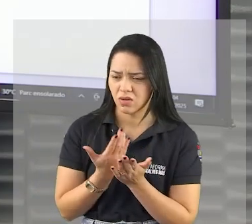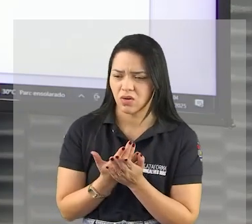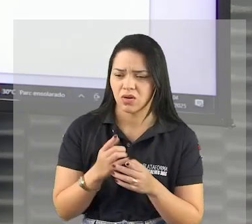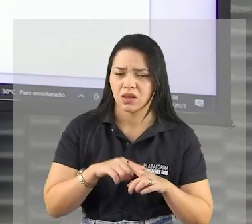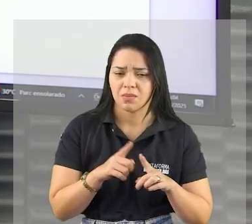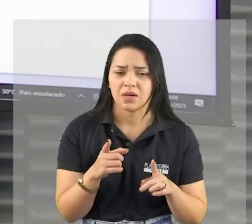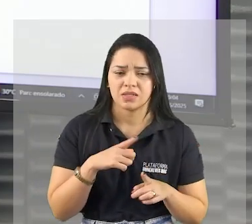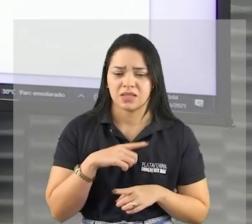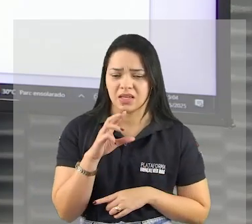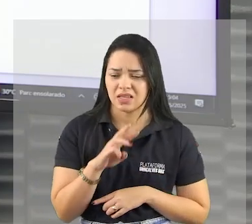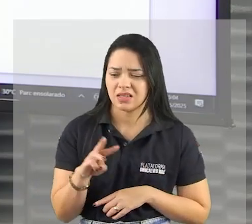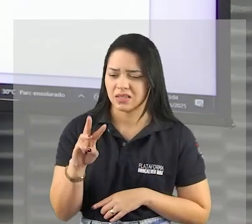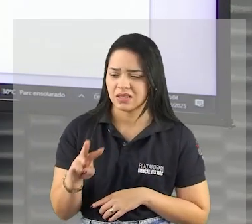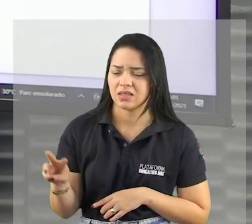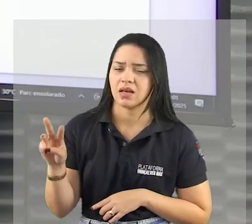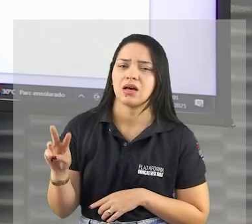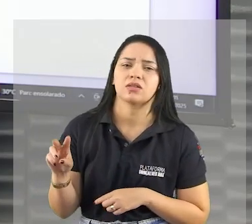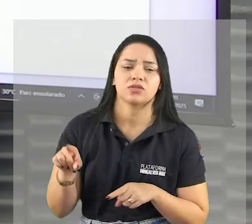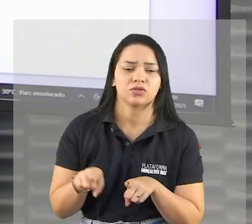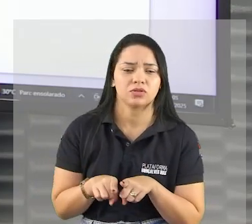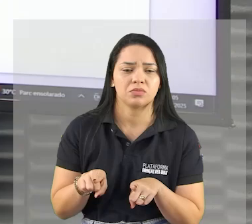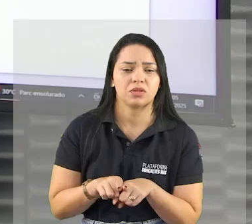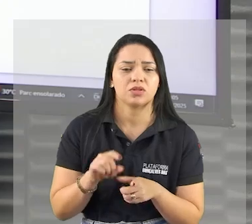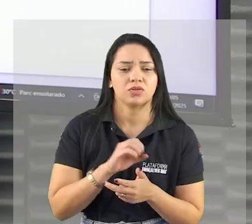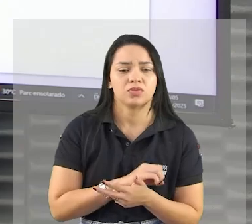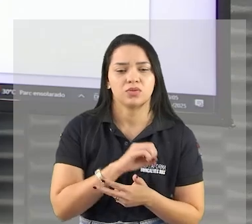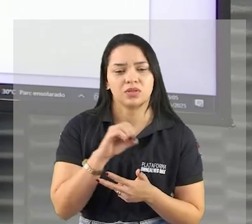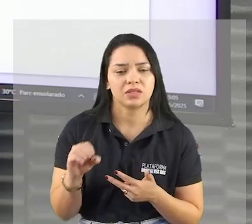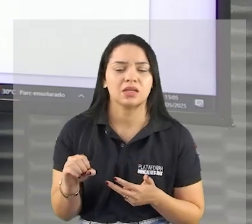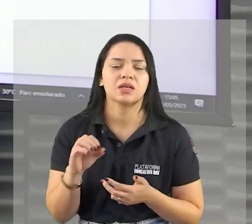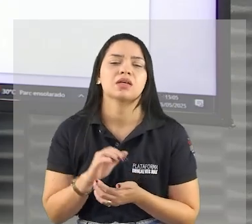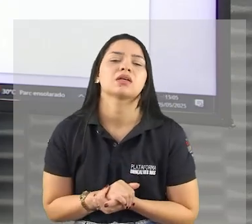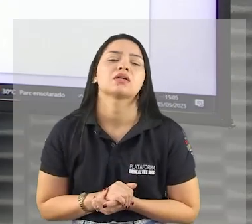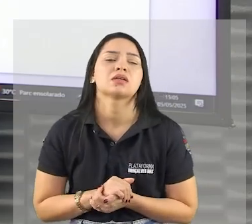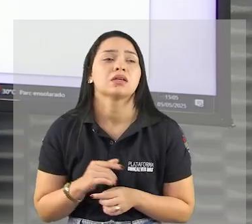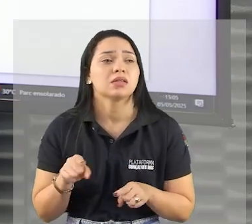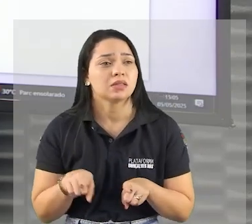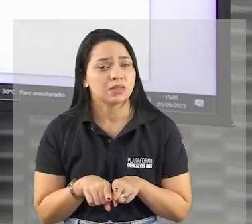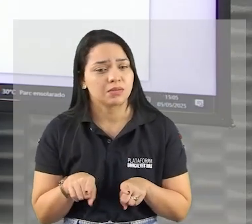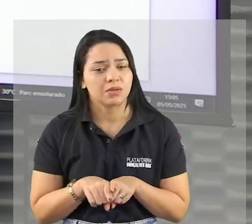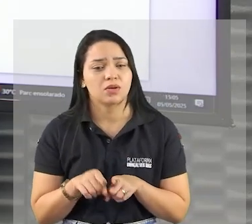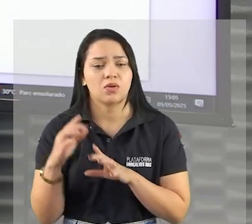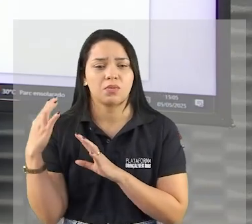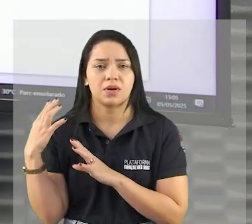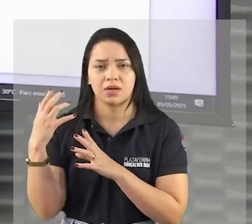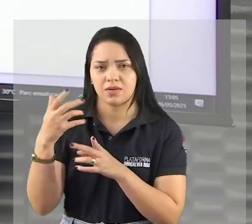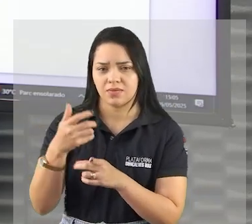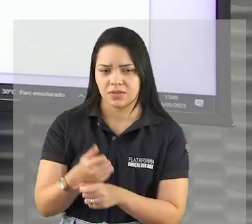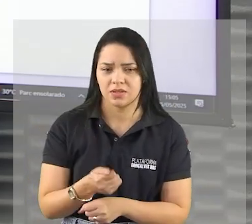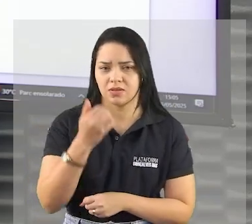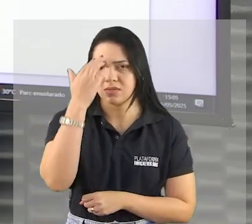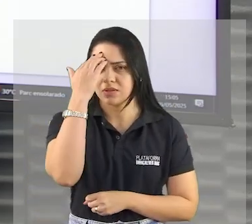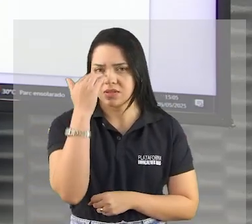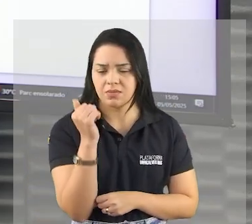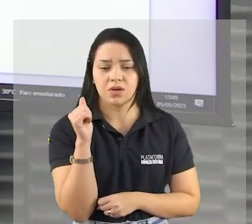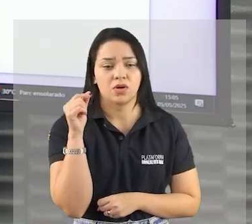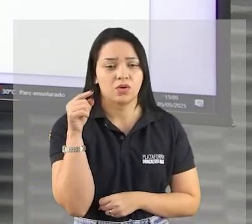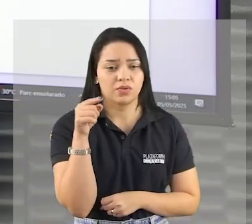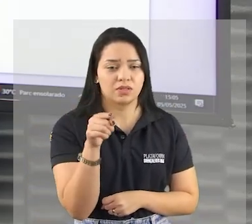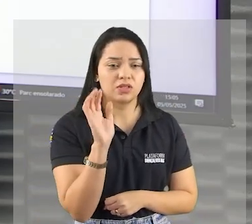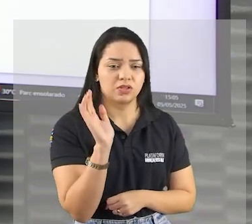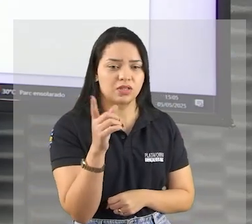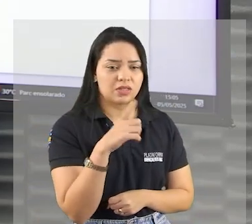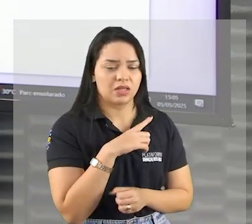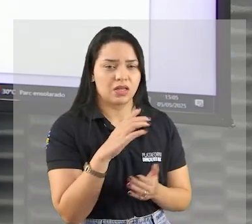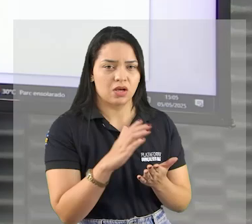tem sites que fazem simulados do Enem, né? Você pode fazer, talvez, uma revisão para saber aquilo que você já tem